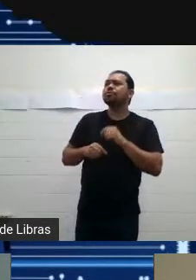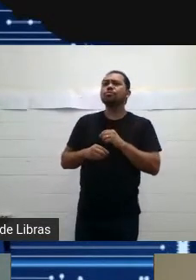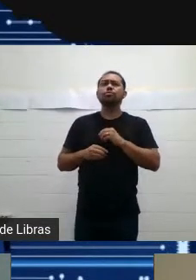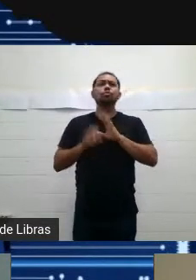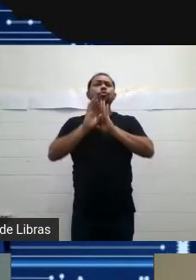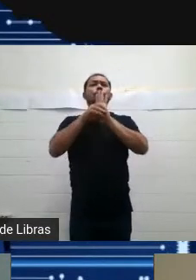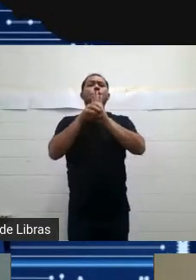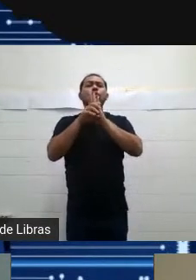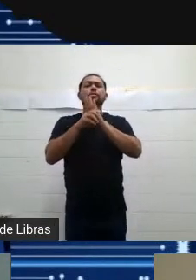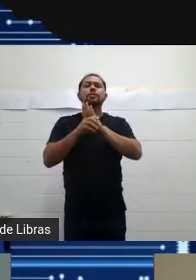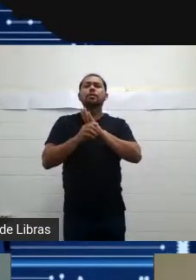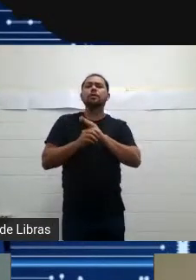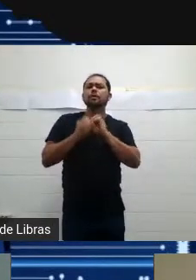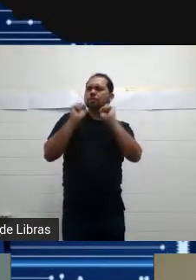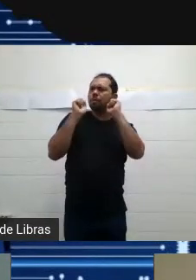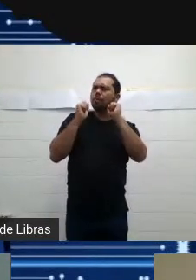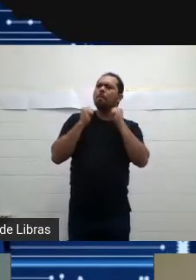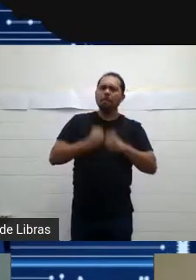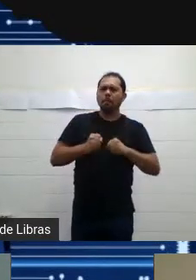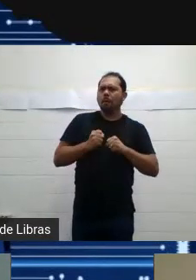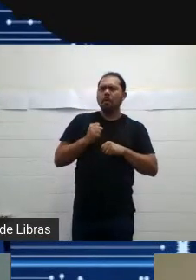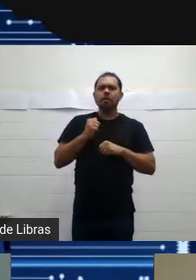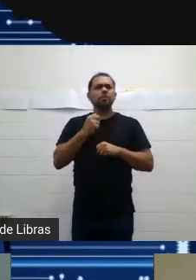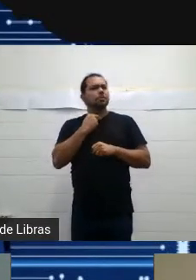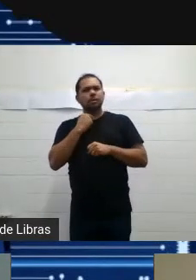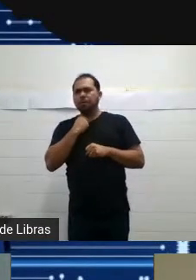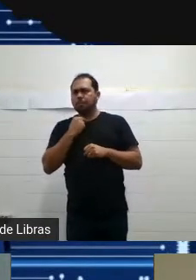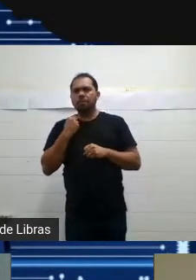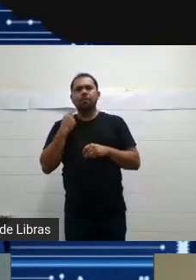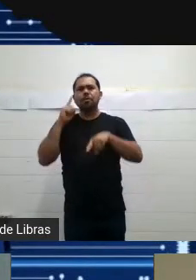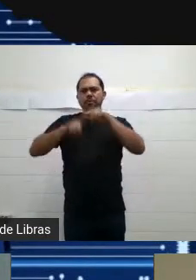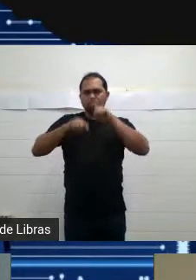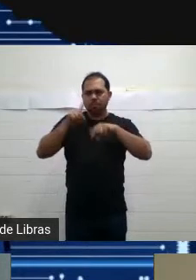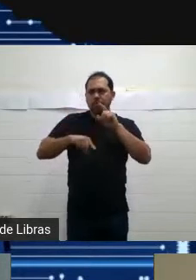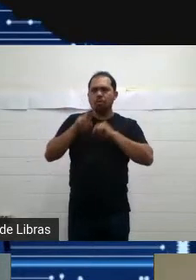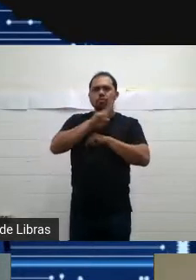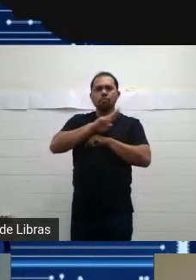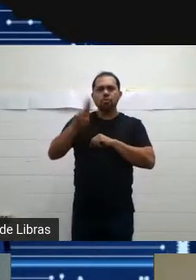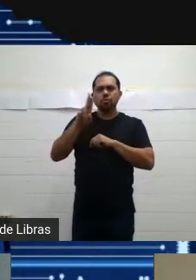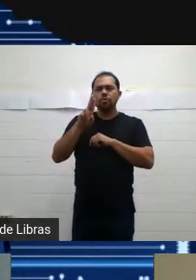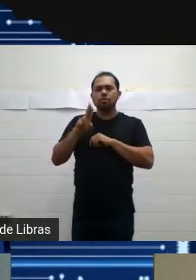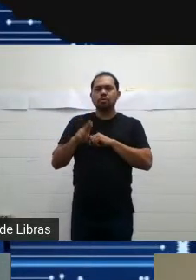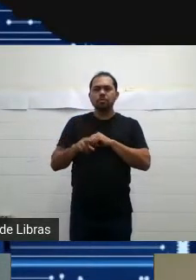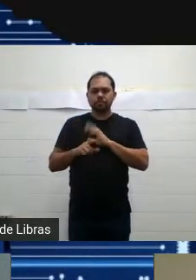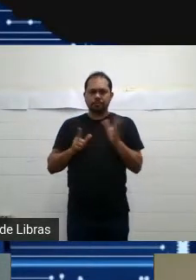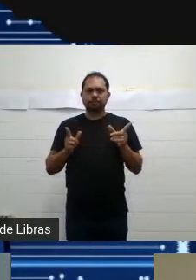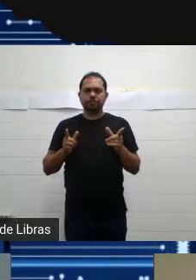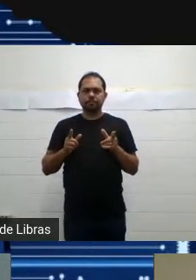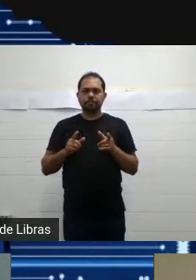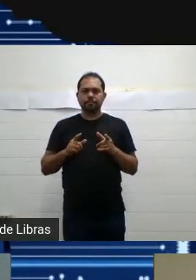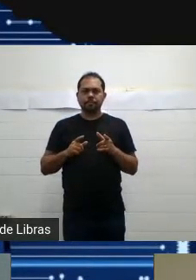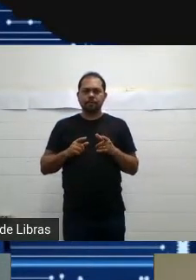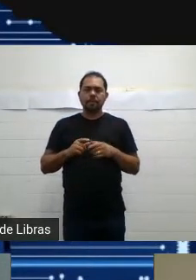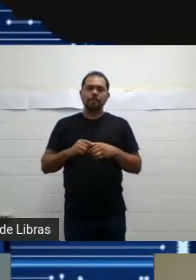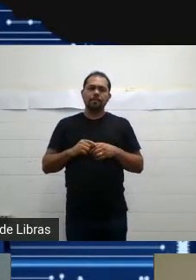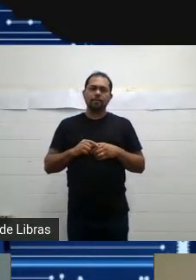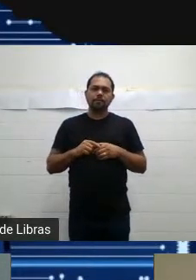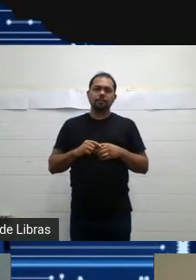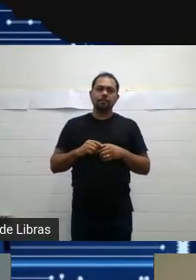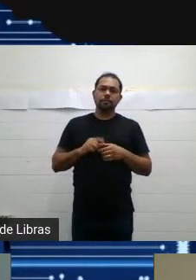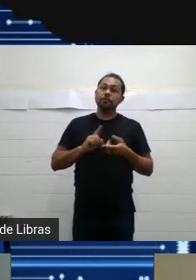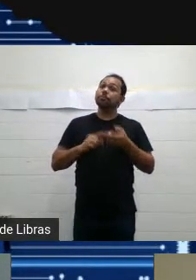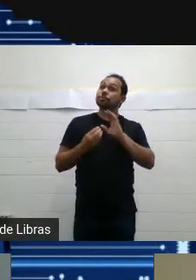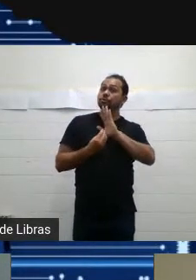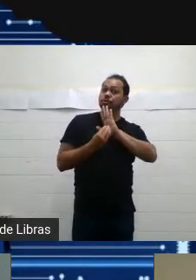gente ficava se batendo muito nisso. Eu acho que esse foi um dos maiores desafios, o prazer. Eu já coloquei,